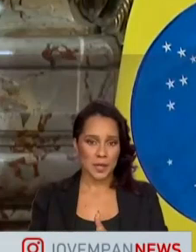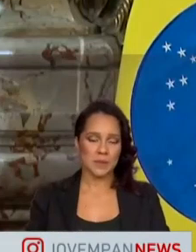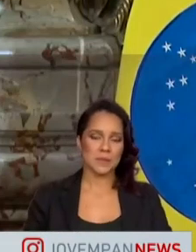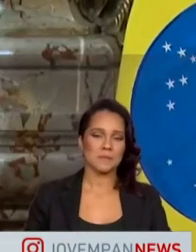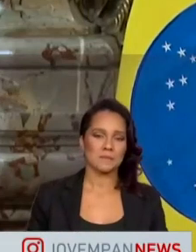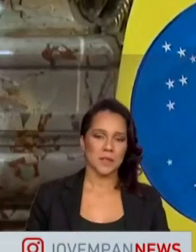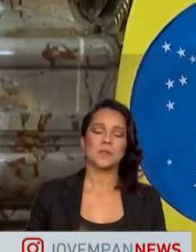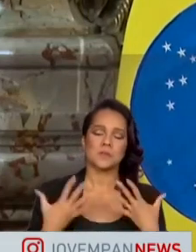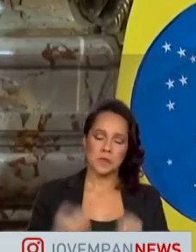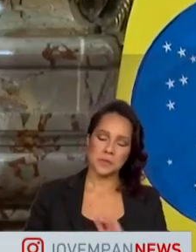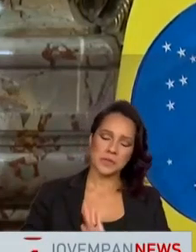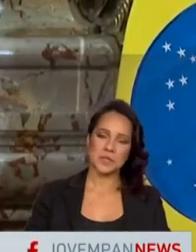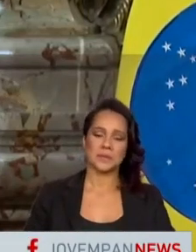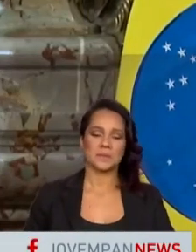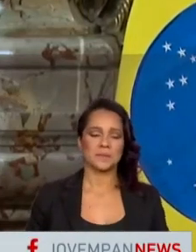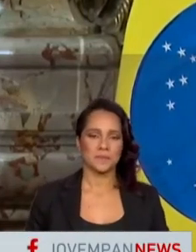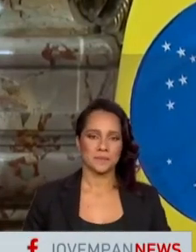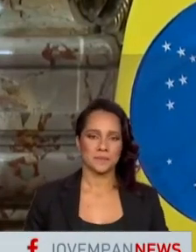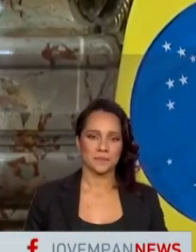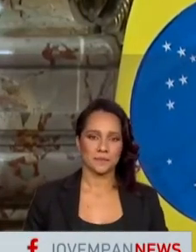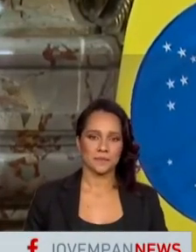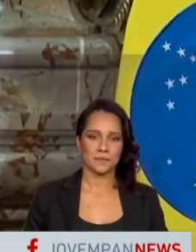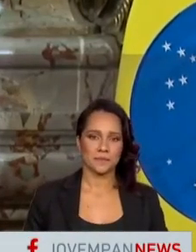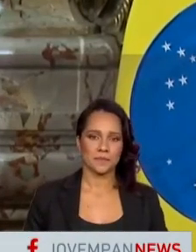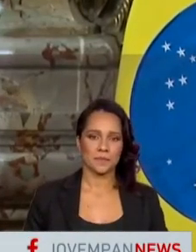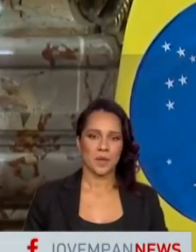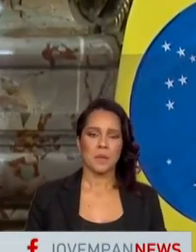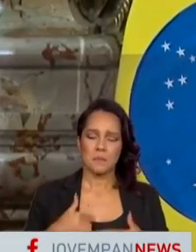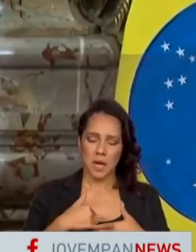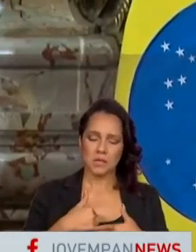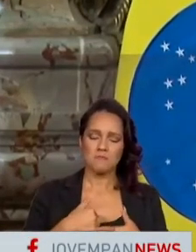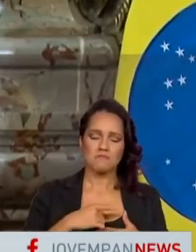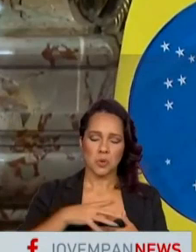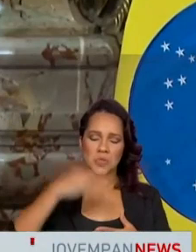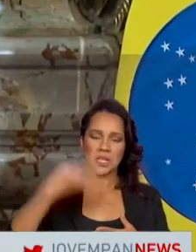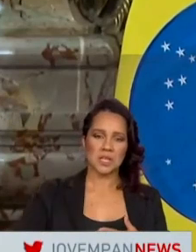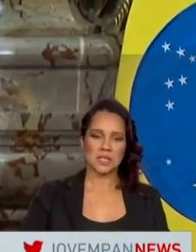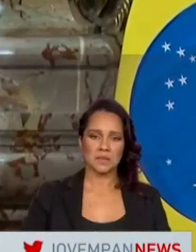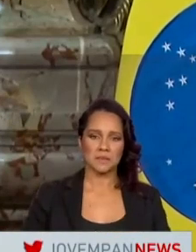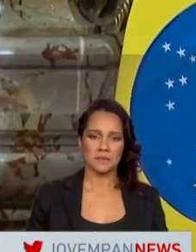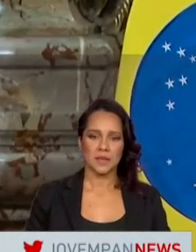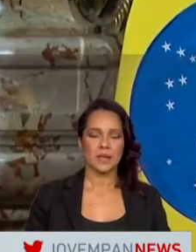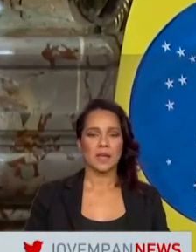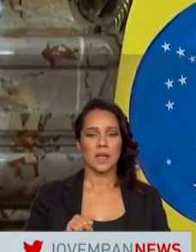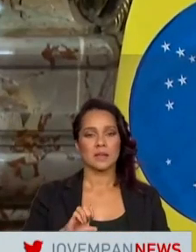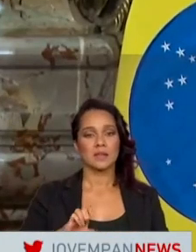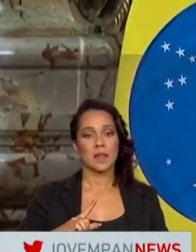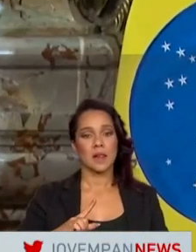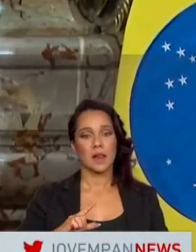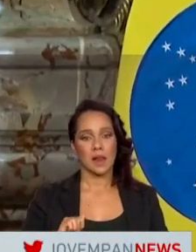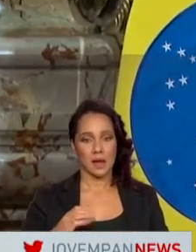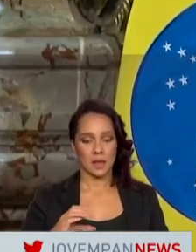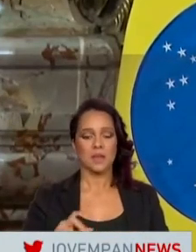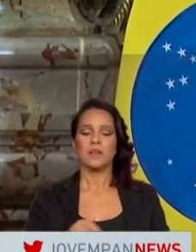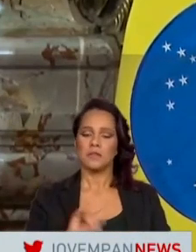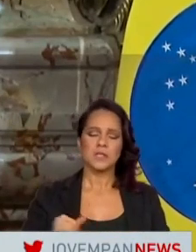A solucionar os seus problemas. Nós vamos ajudar. Los ajudaremos. Mas eu estou convencido que a CELAC